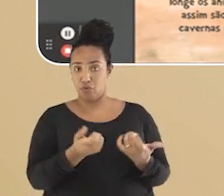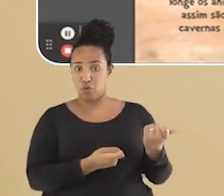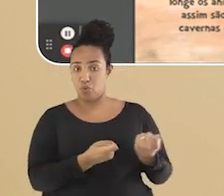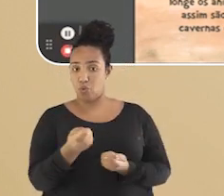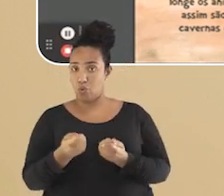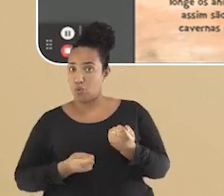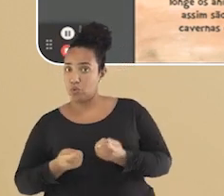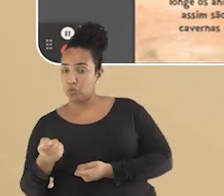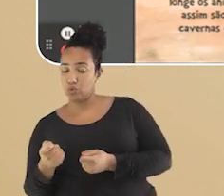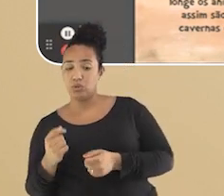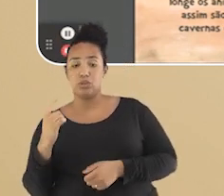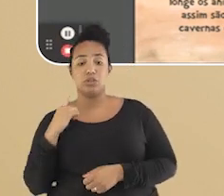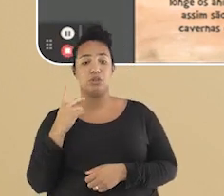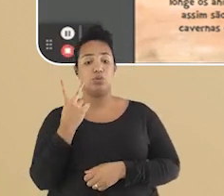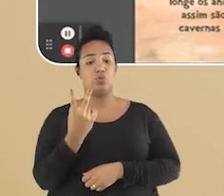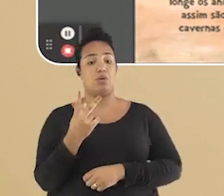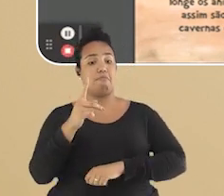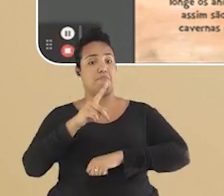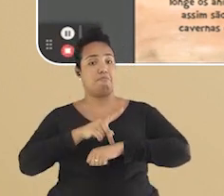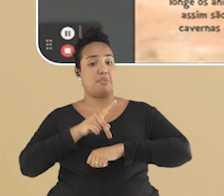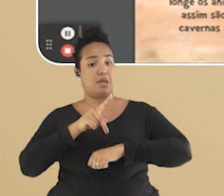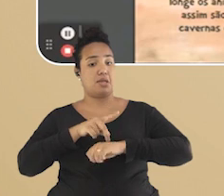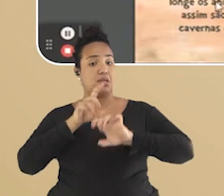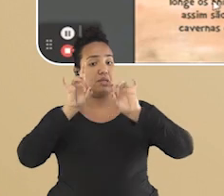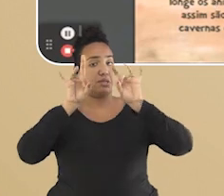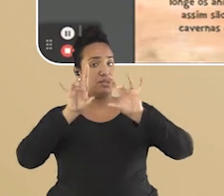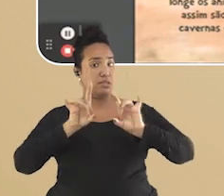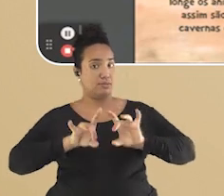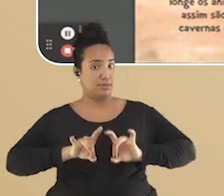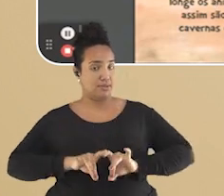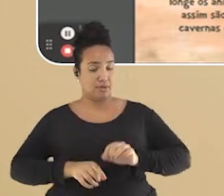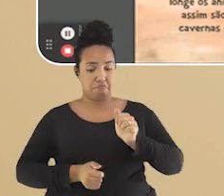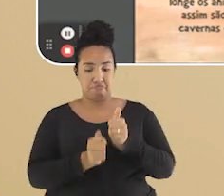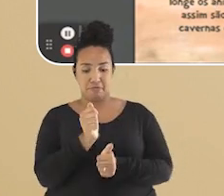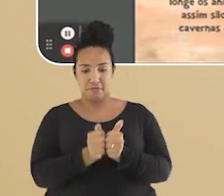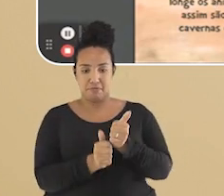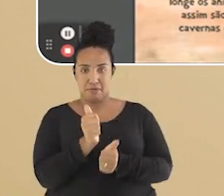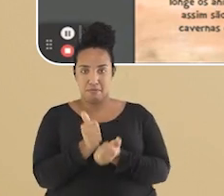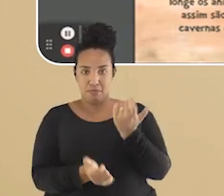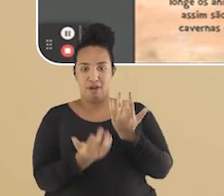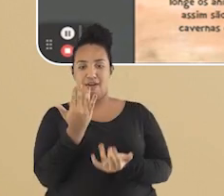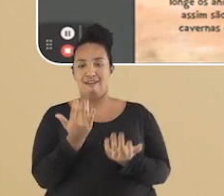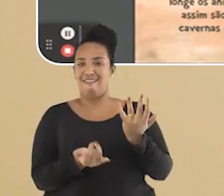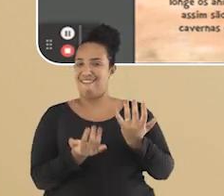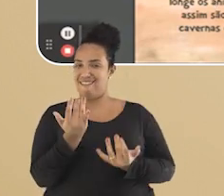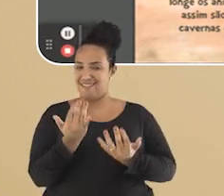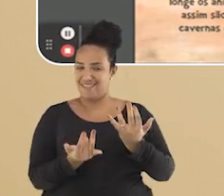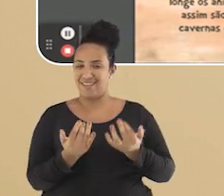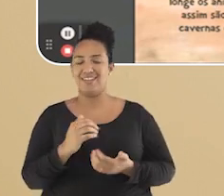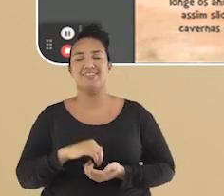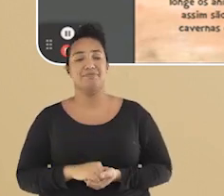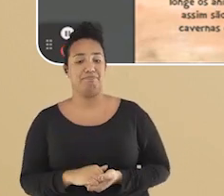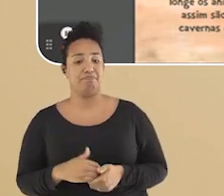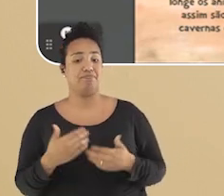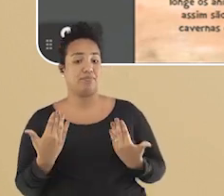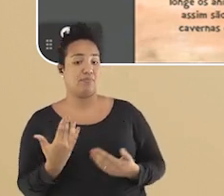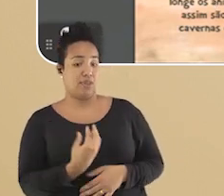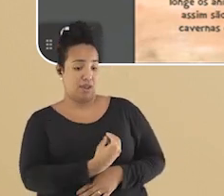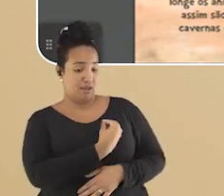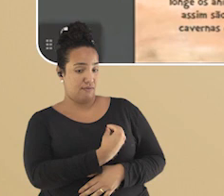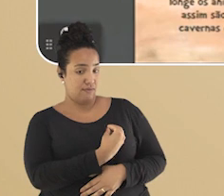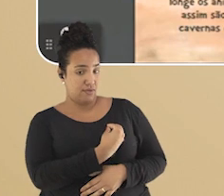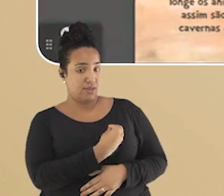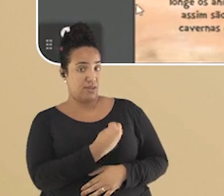pedras especiais, você acende. A vida melhorou bastante com o fogo. Facilitou